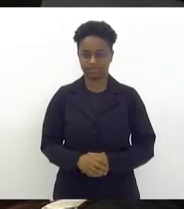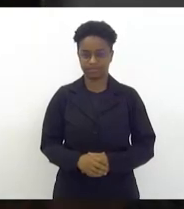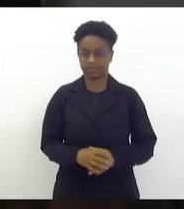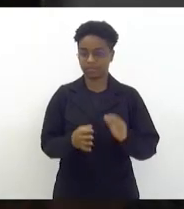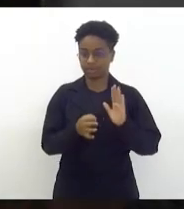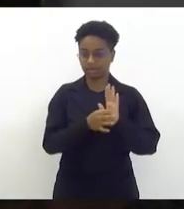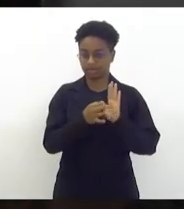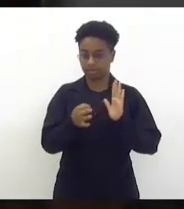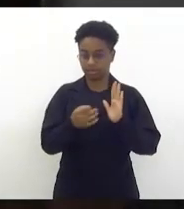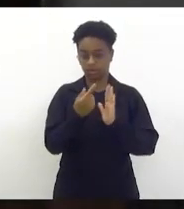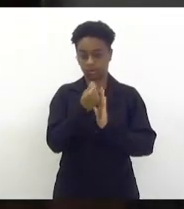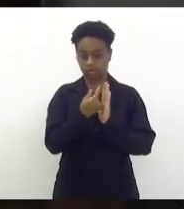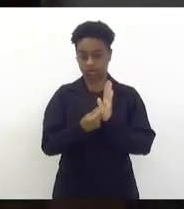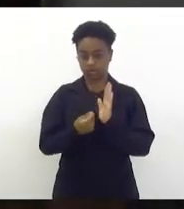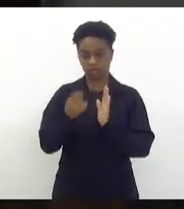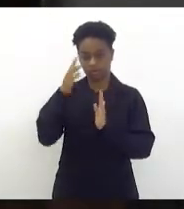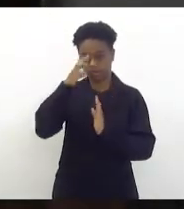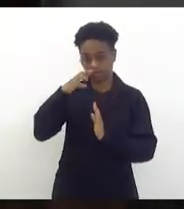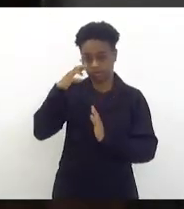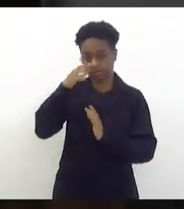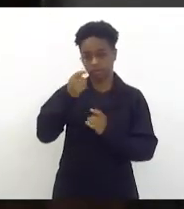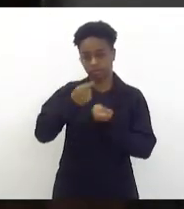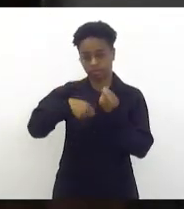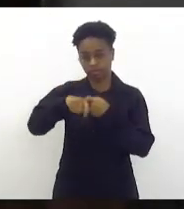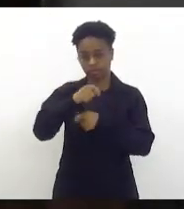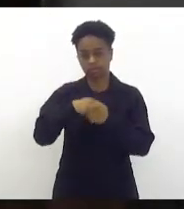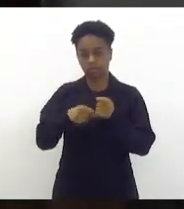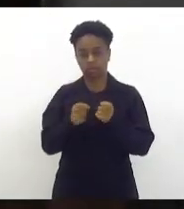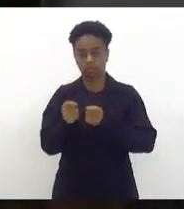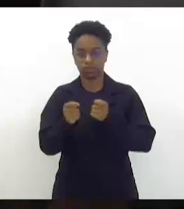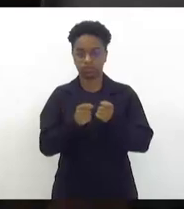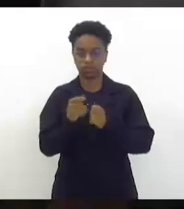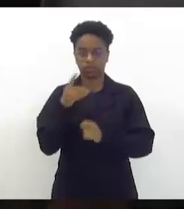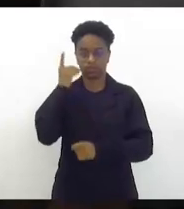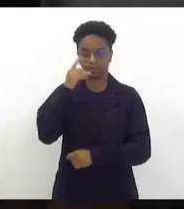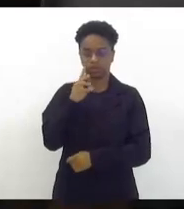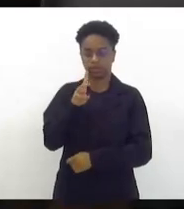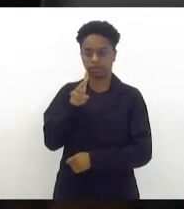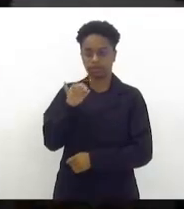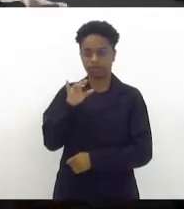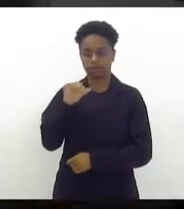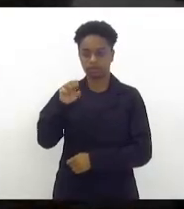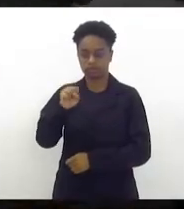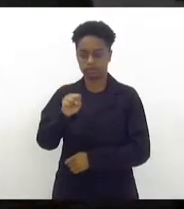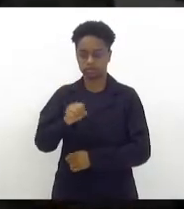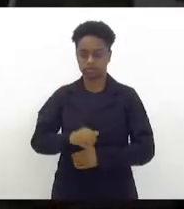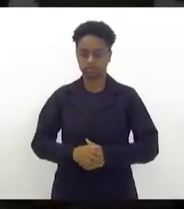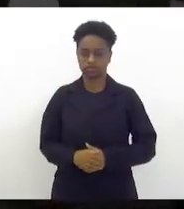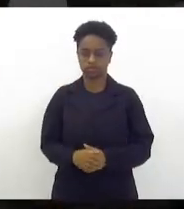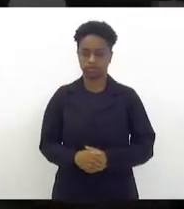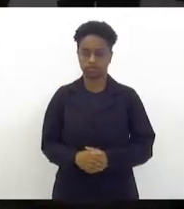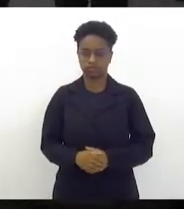Parecer pelo orçamento e via fiscalização financeira e controle, deputado Vinícius Cozzolino.